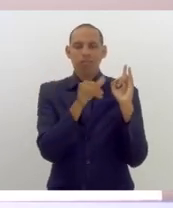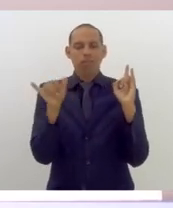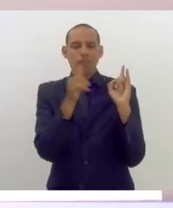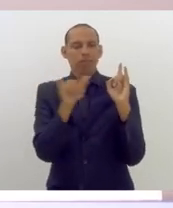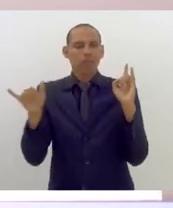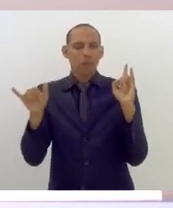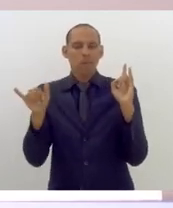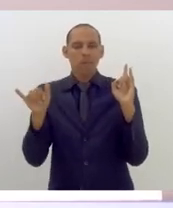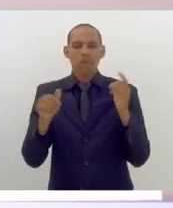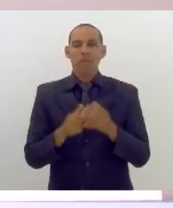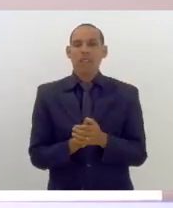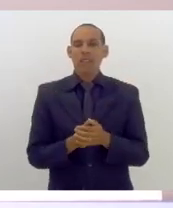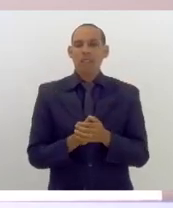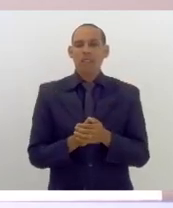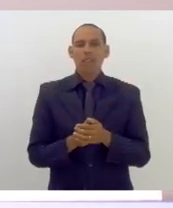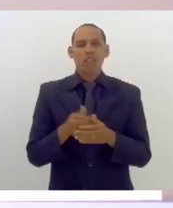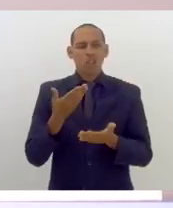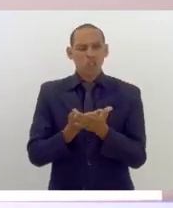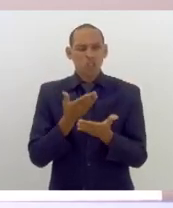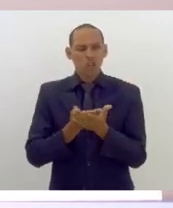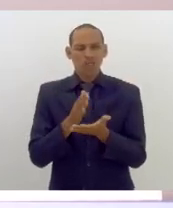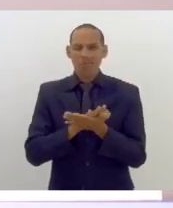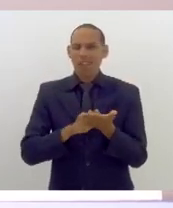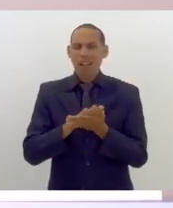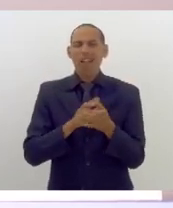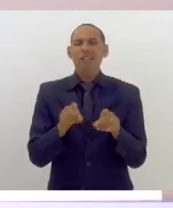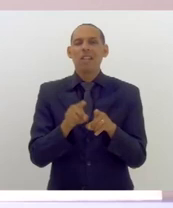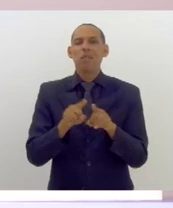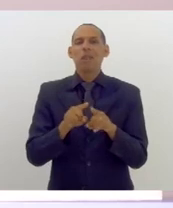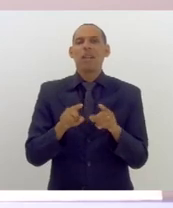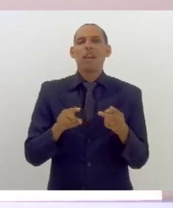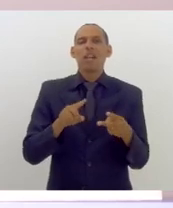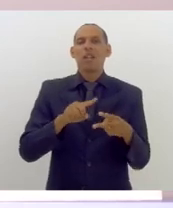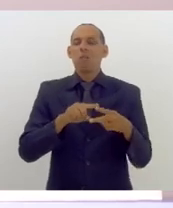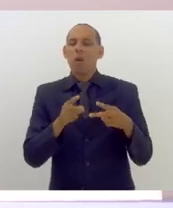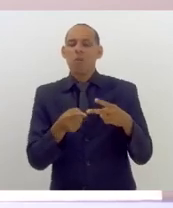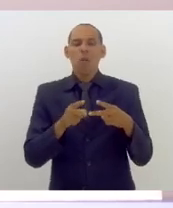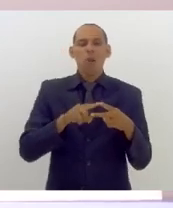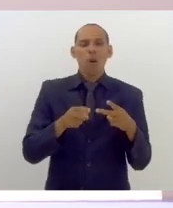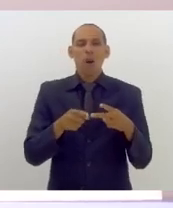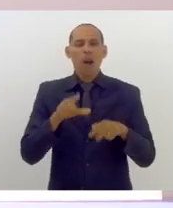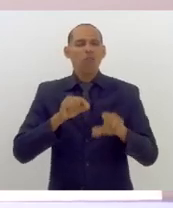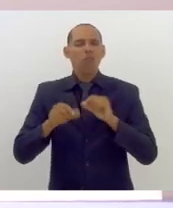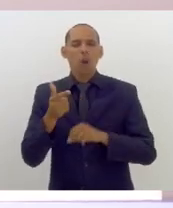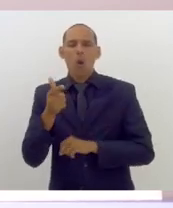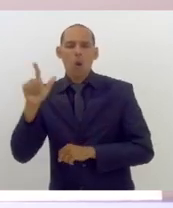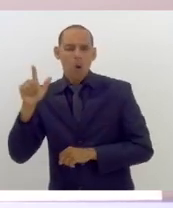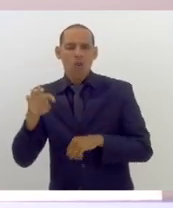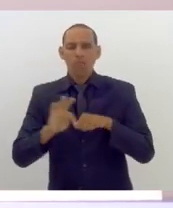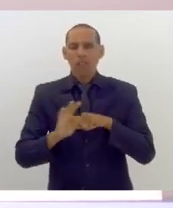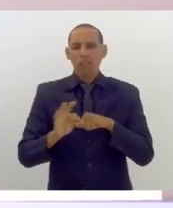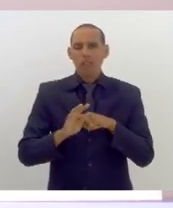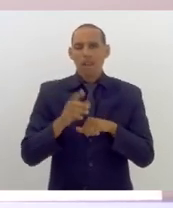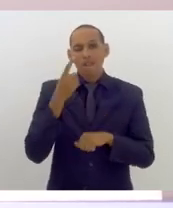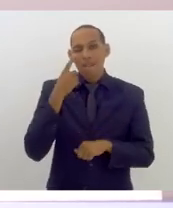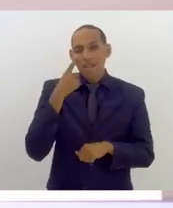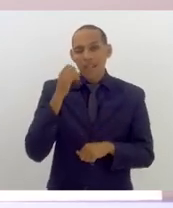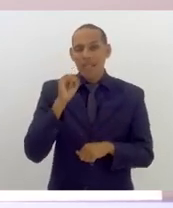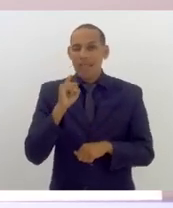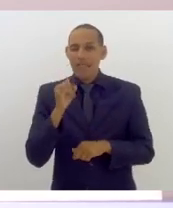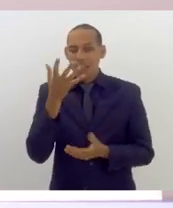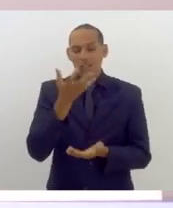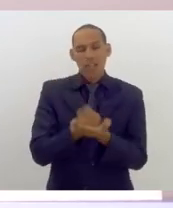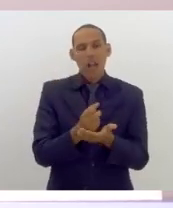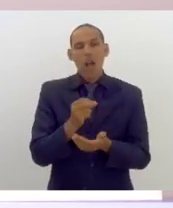sido feito estudo sobre as alternativas técnicas quanto a instalação em relação ao tipo de compensação ambiental